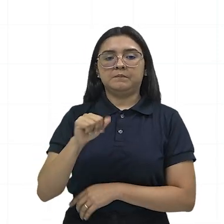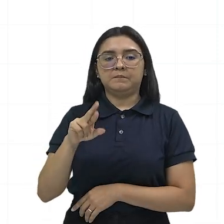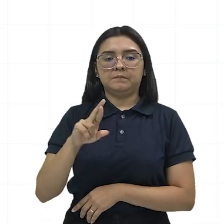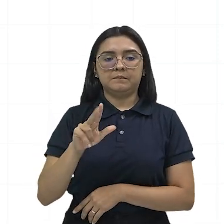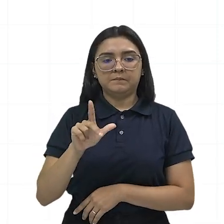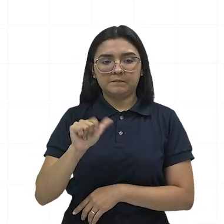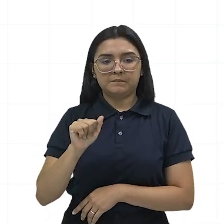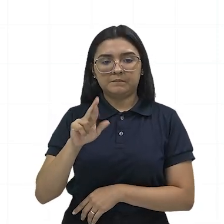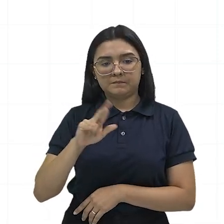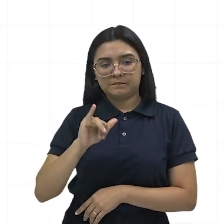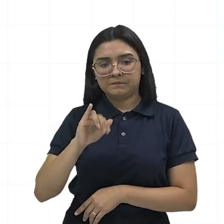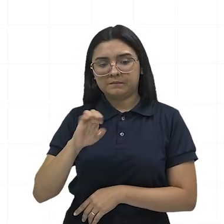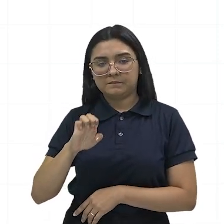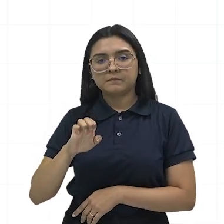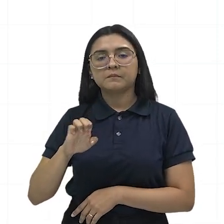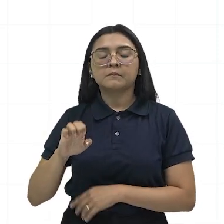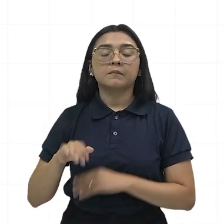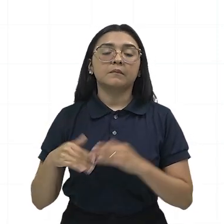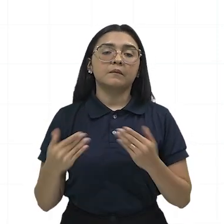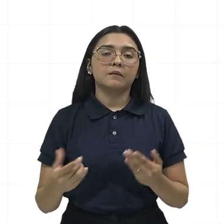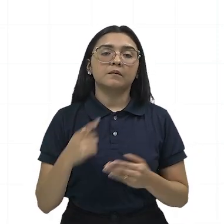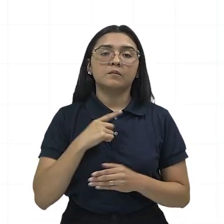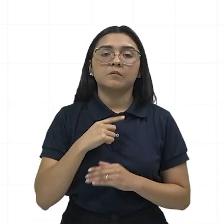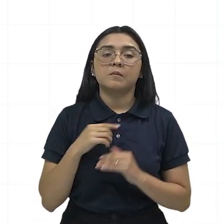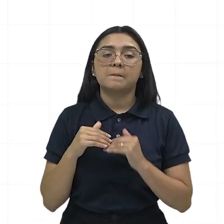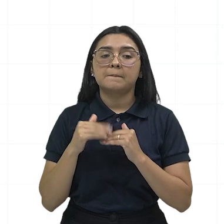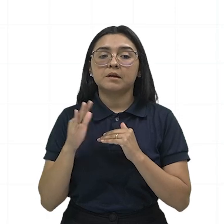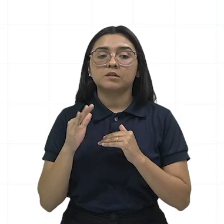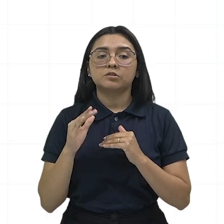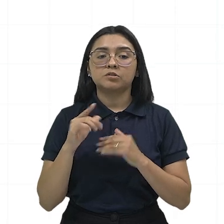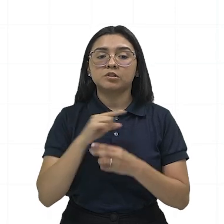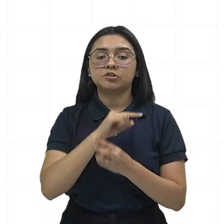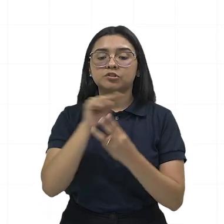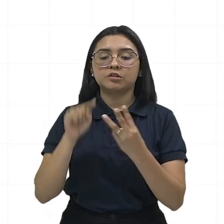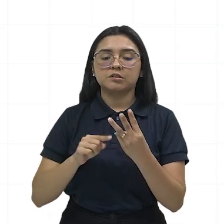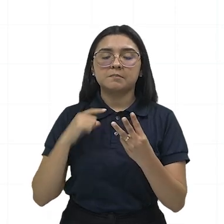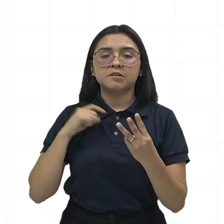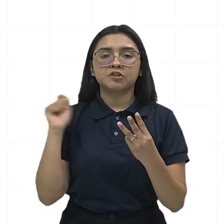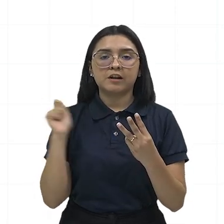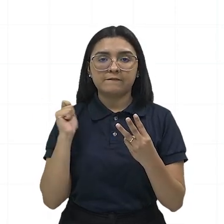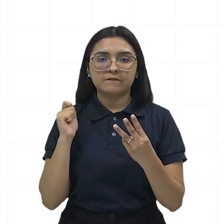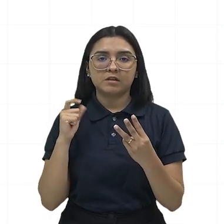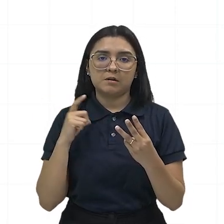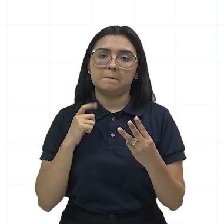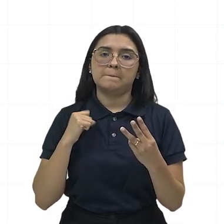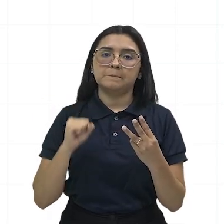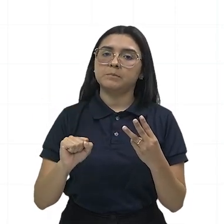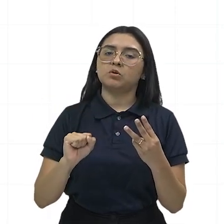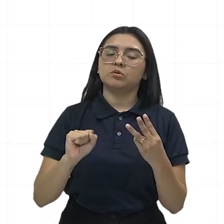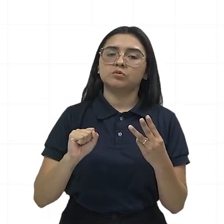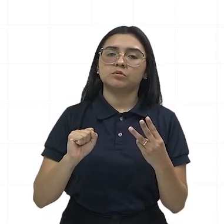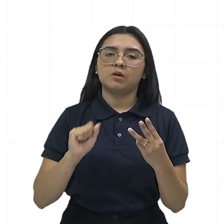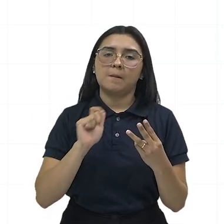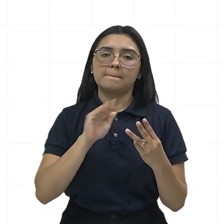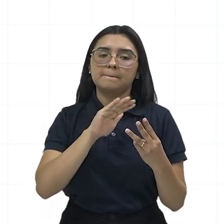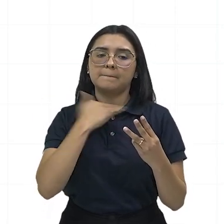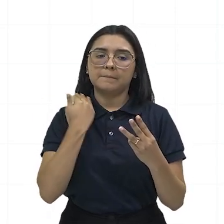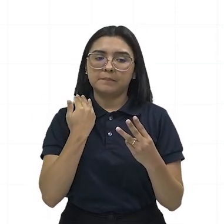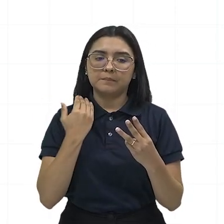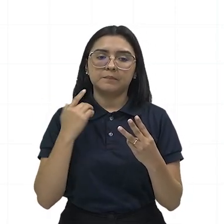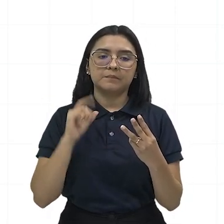3, o que causa a malária mais grave, né, que pode levar a óbito, é o